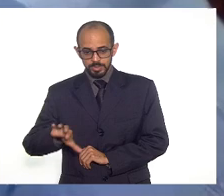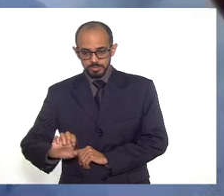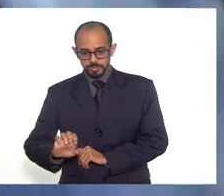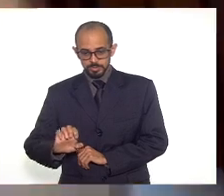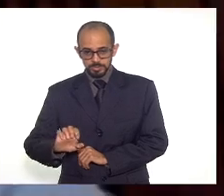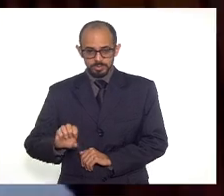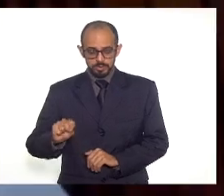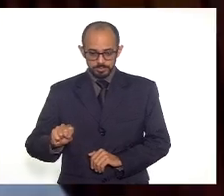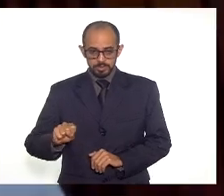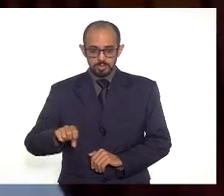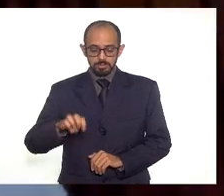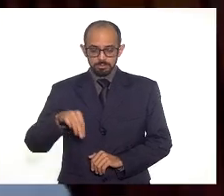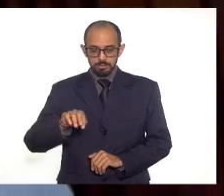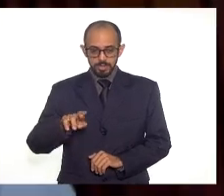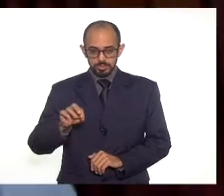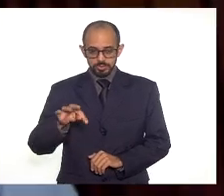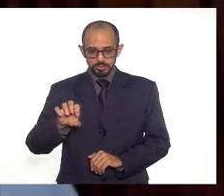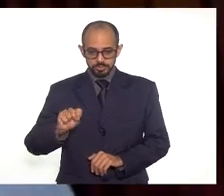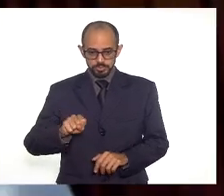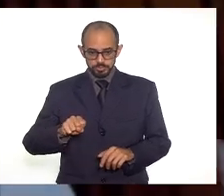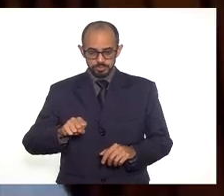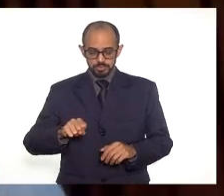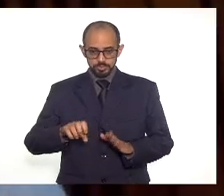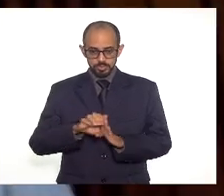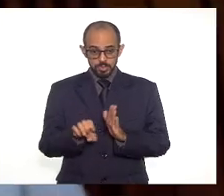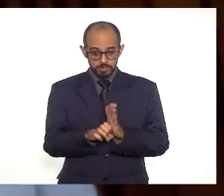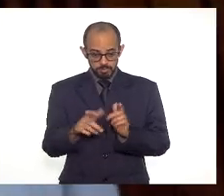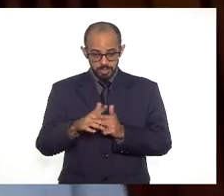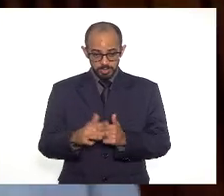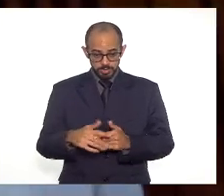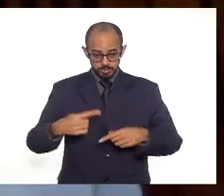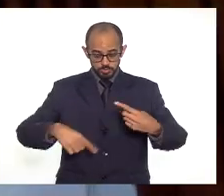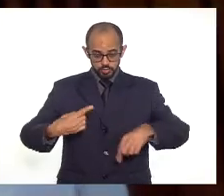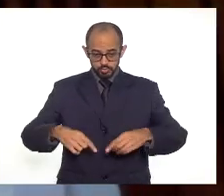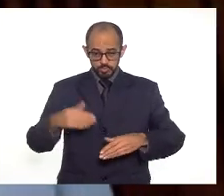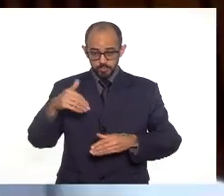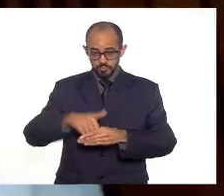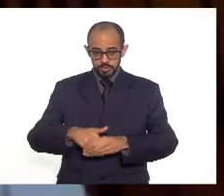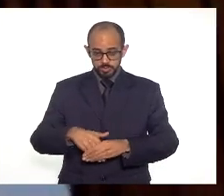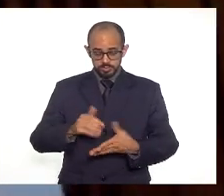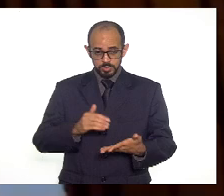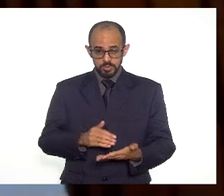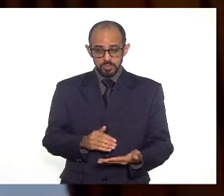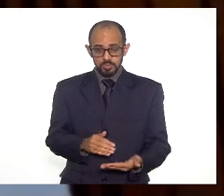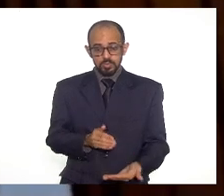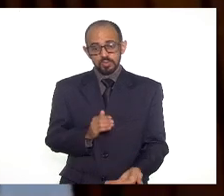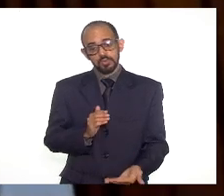emendas. Em discussão, em votação,